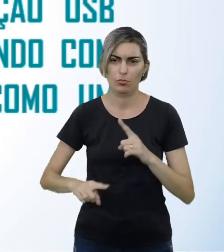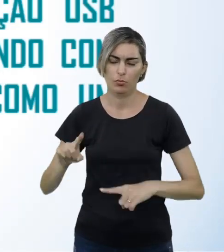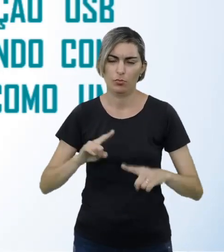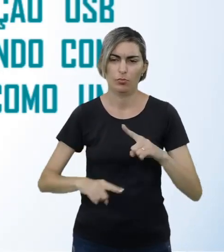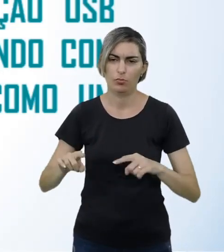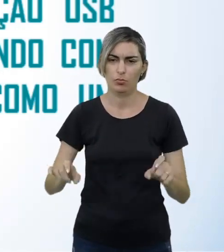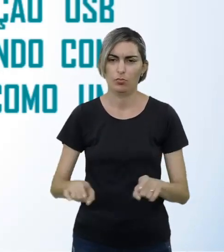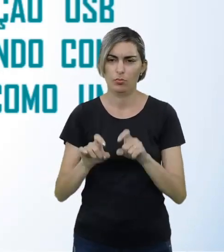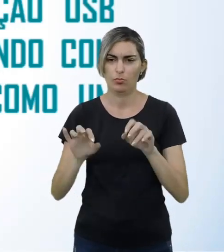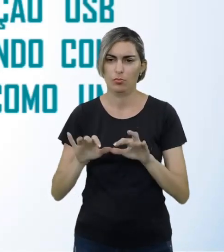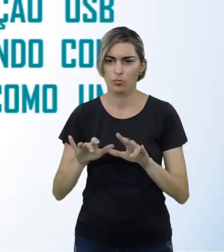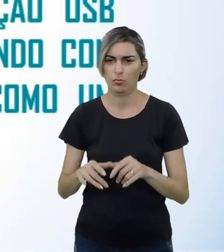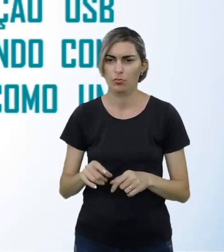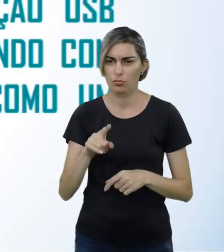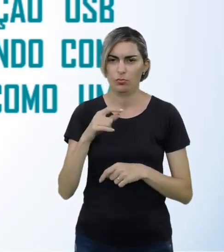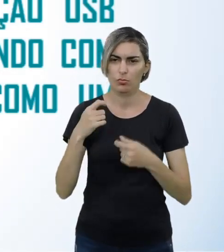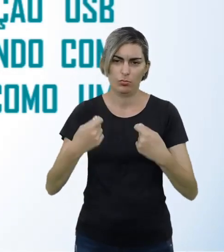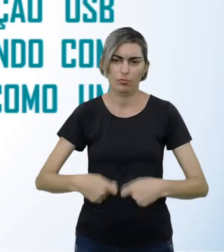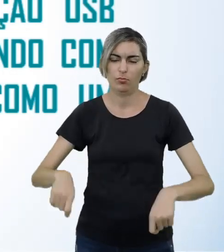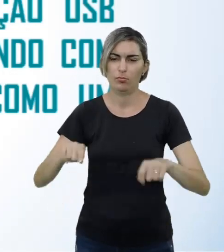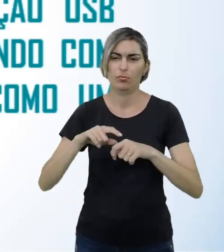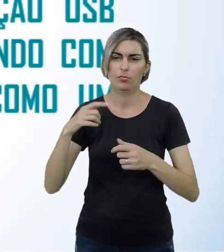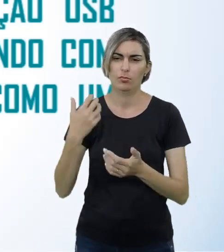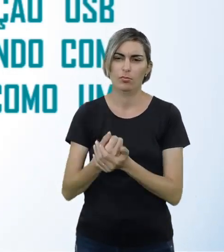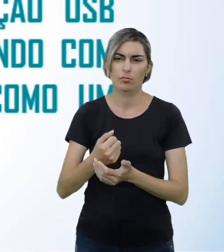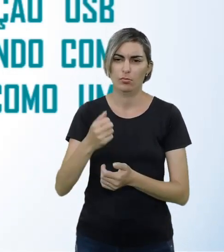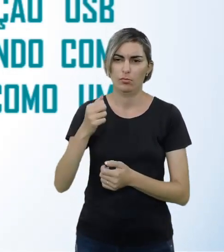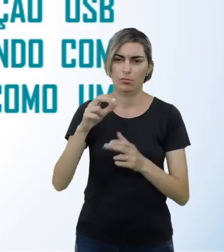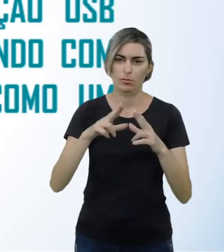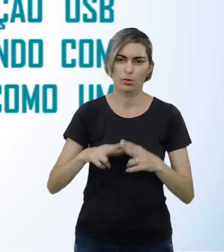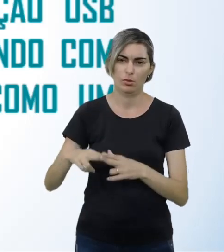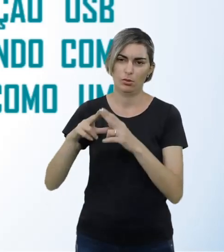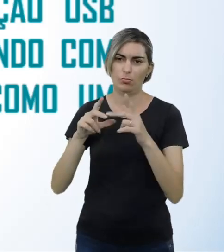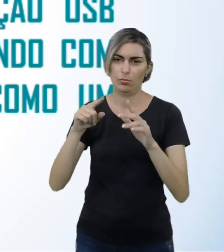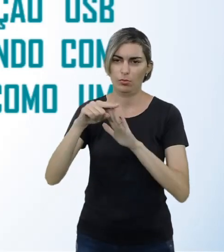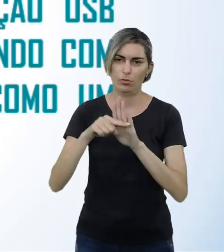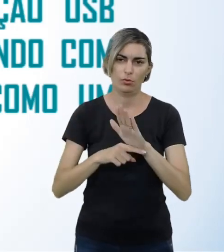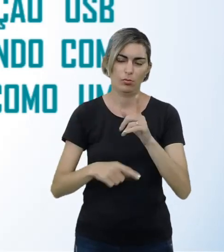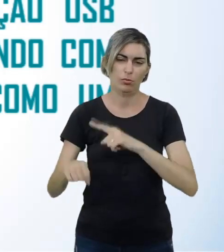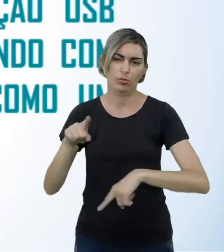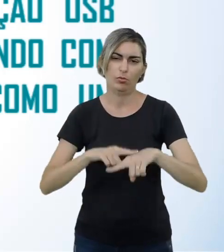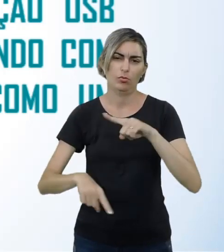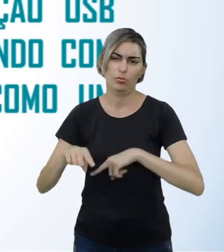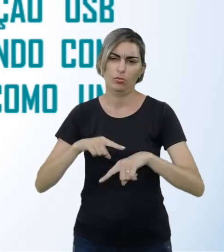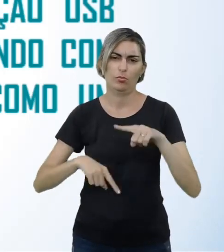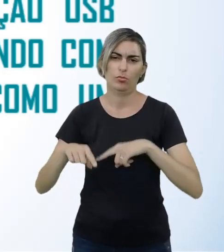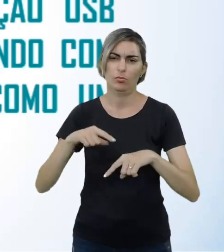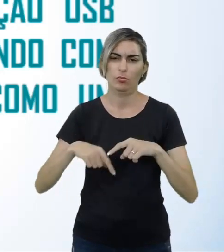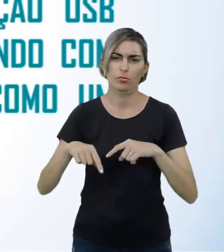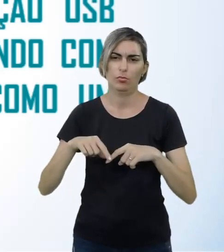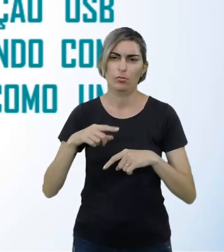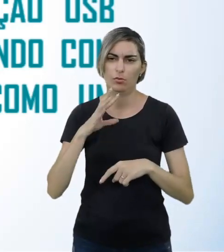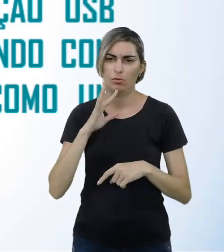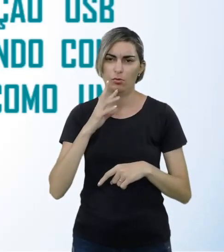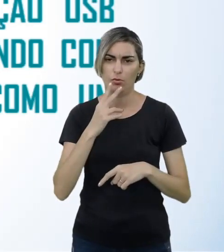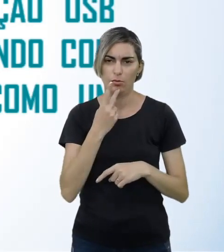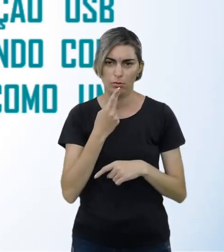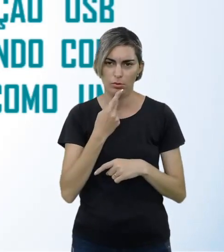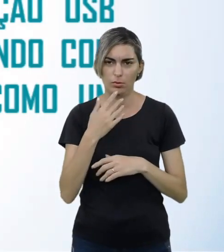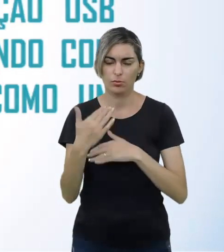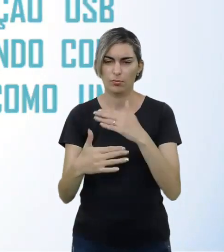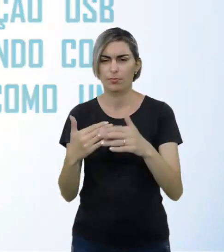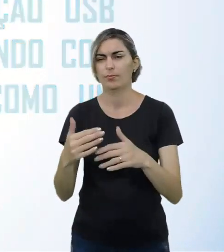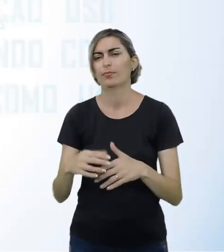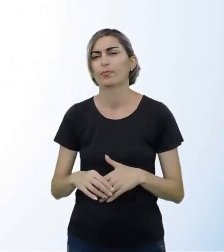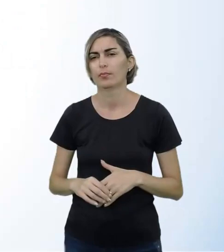computador de alguma forma e você não vai precisar instalar nenhum driver ou nenhum programa para controlar esse dispositivo. Ele é reconhecido